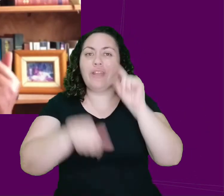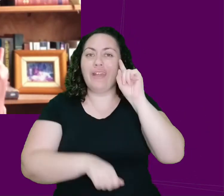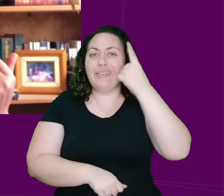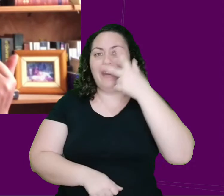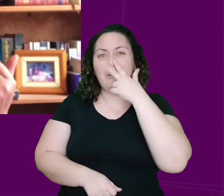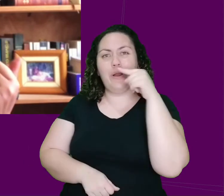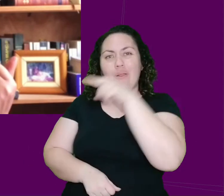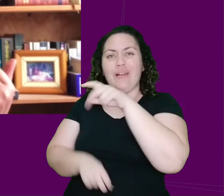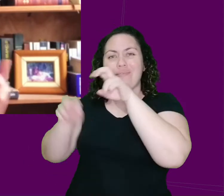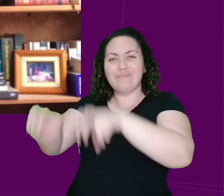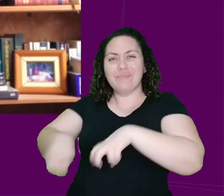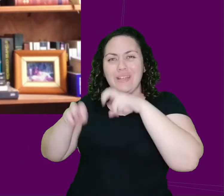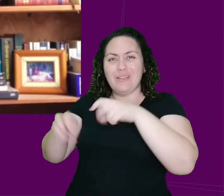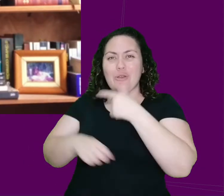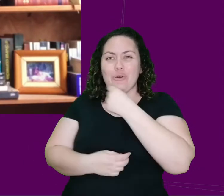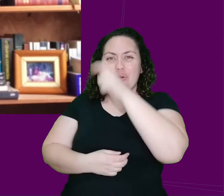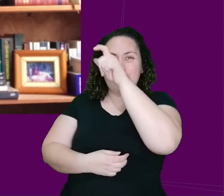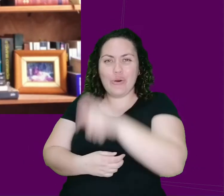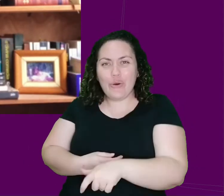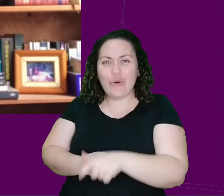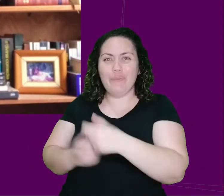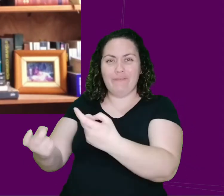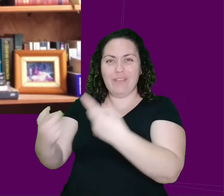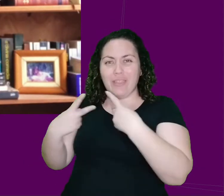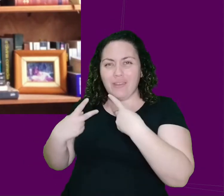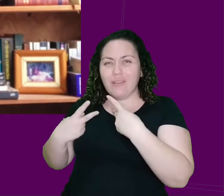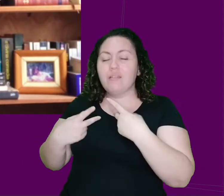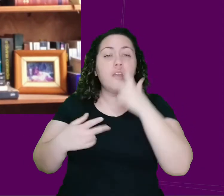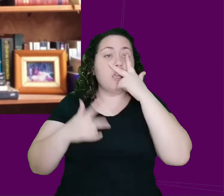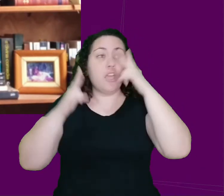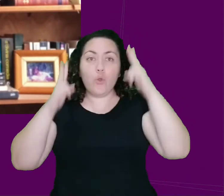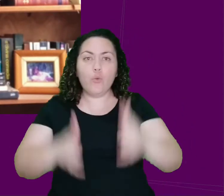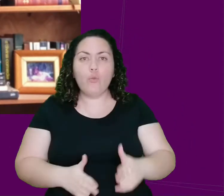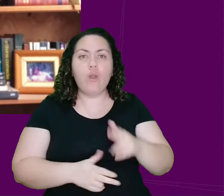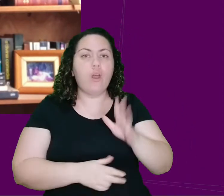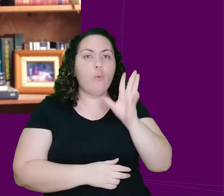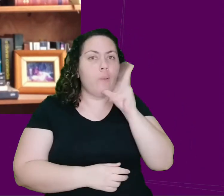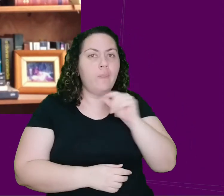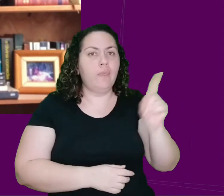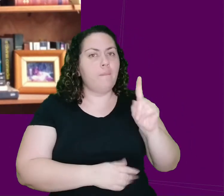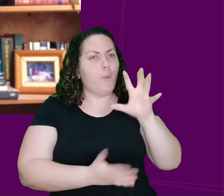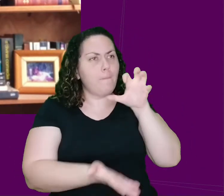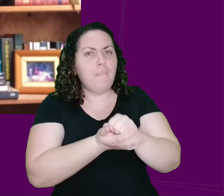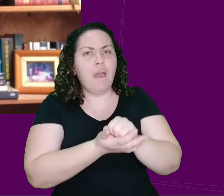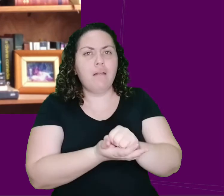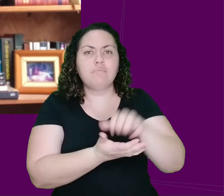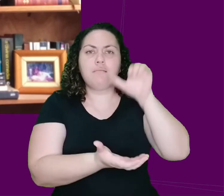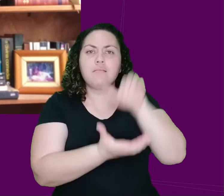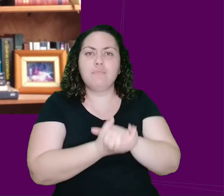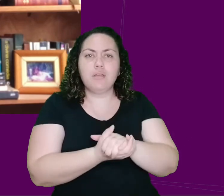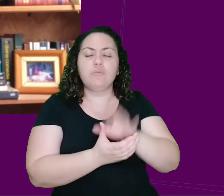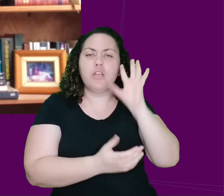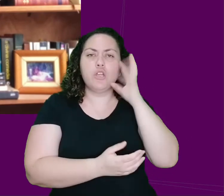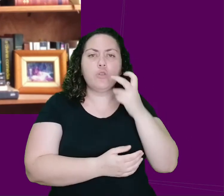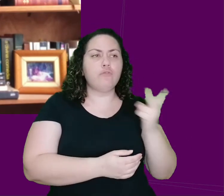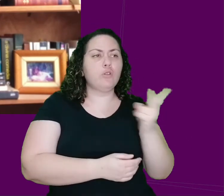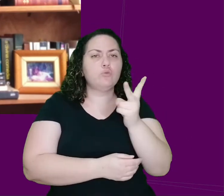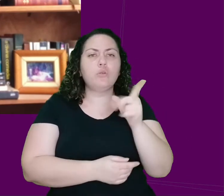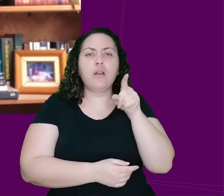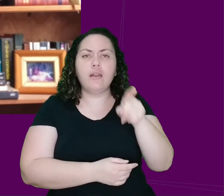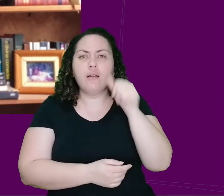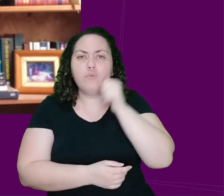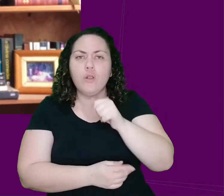ideia lá no início, na aquisição do São Bernardo, ele marca logo o casamento e arranja a mudança de Madalena e da tia dela para